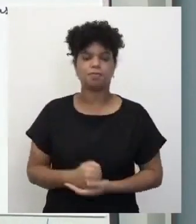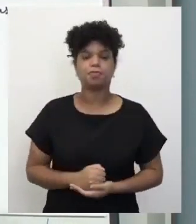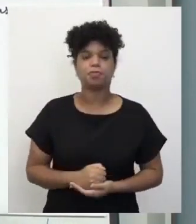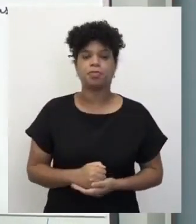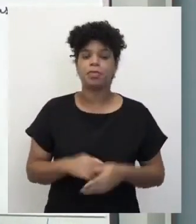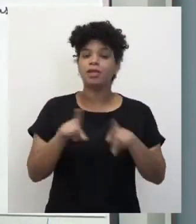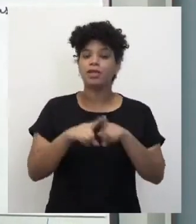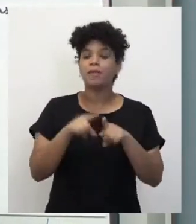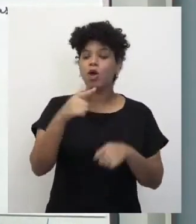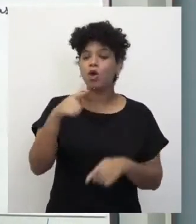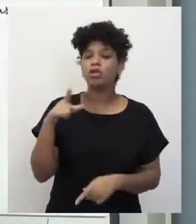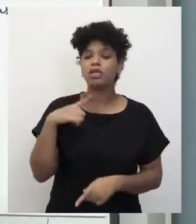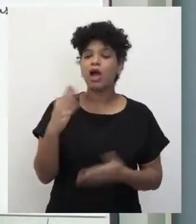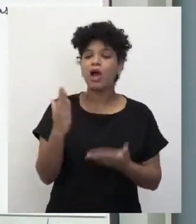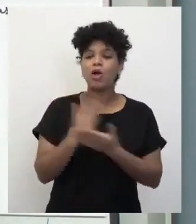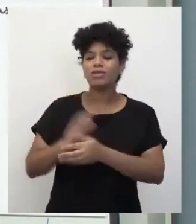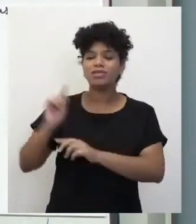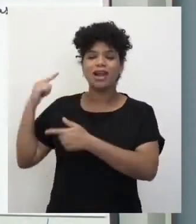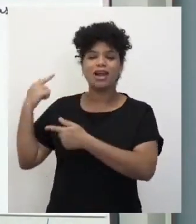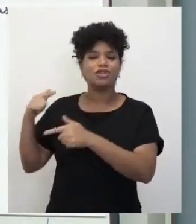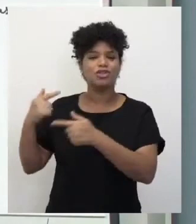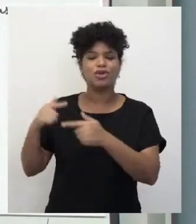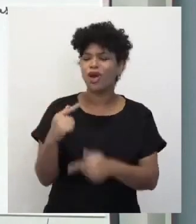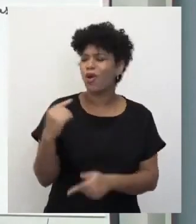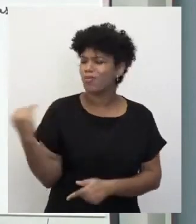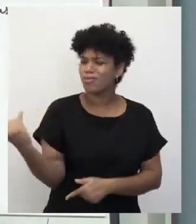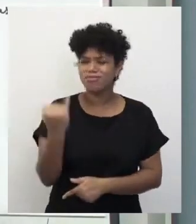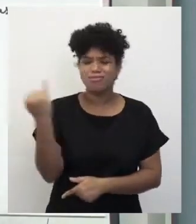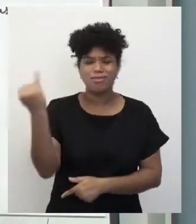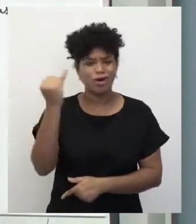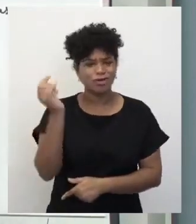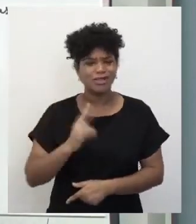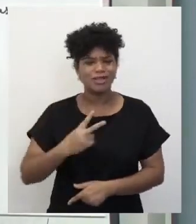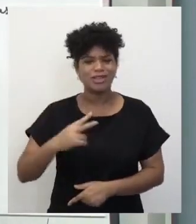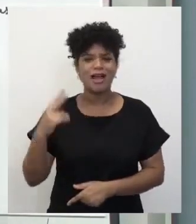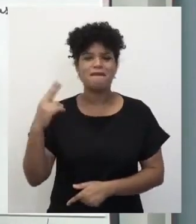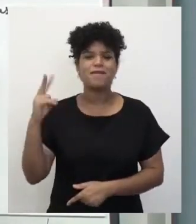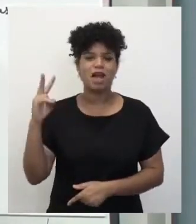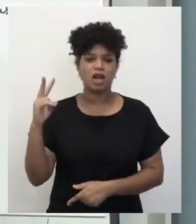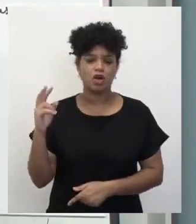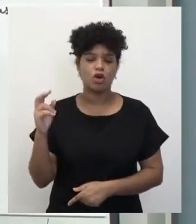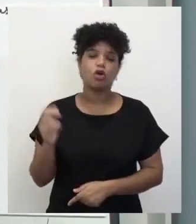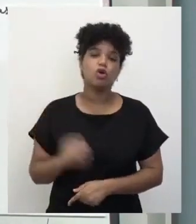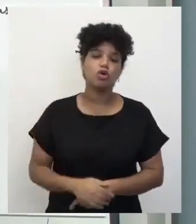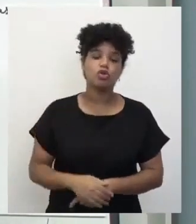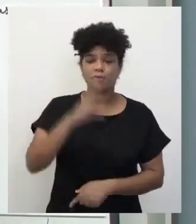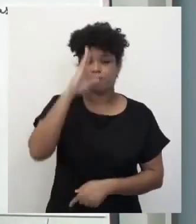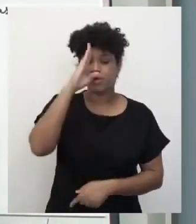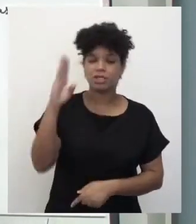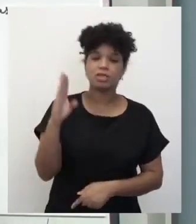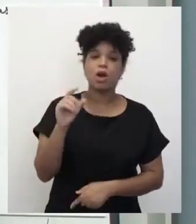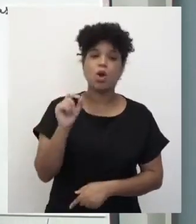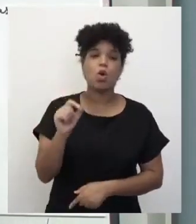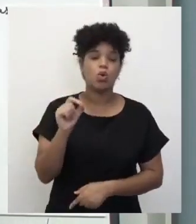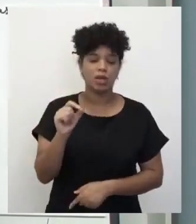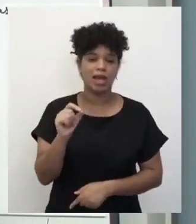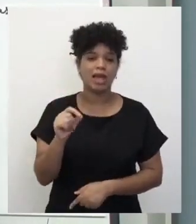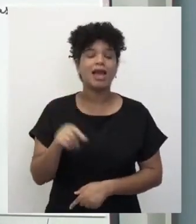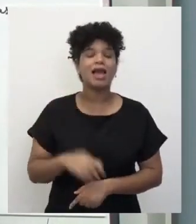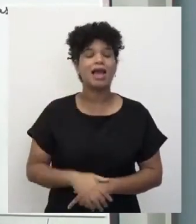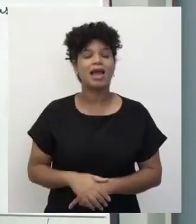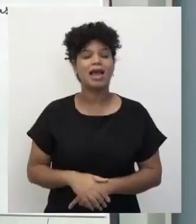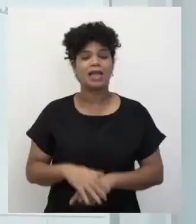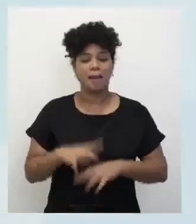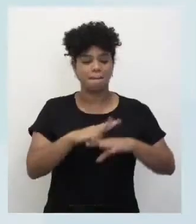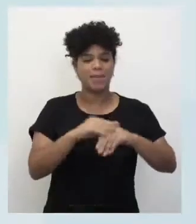como bens imateriais, que também podem ser trocados, mas aí muito mais na oralidade, nós temos aí os bens